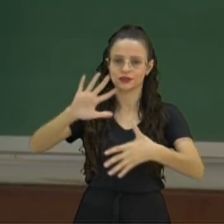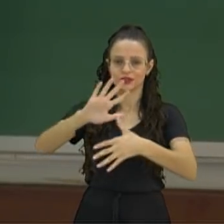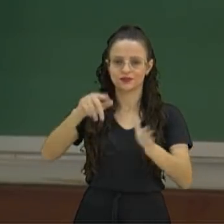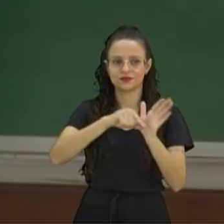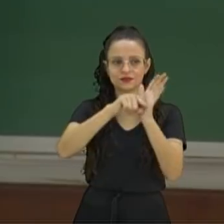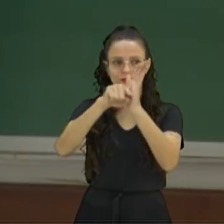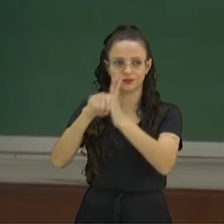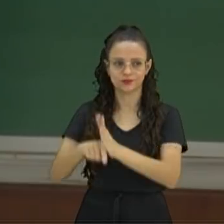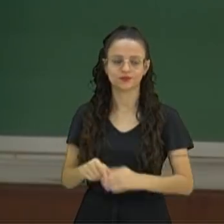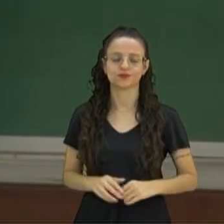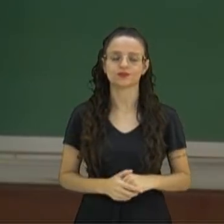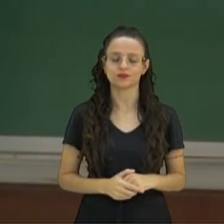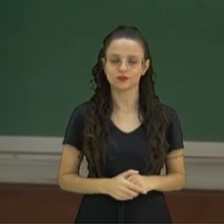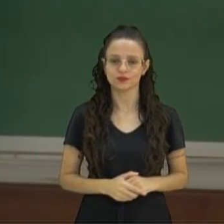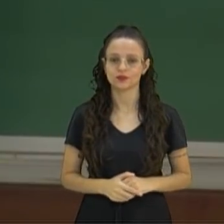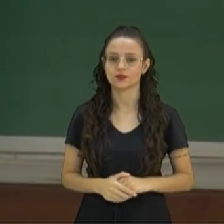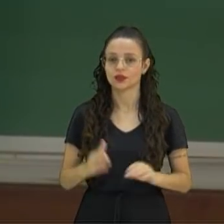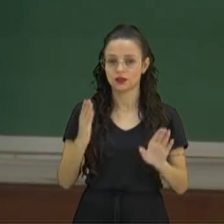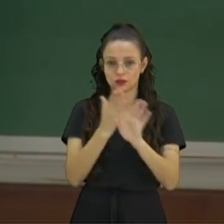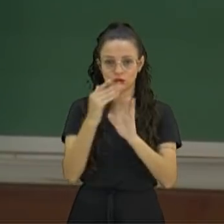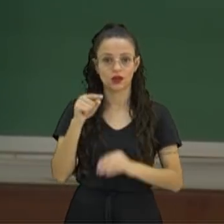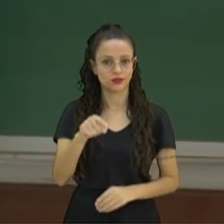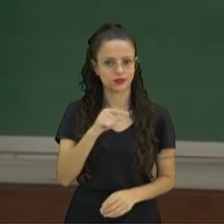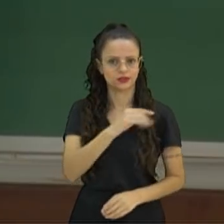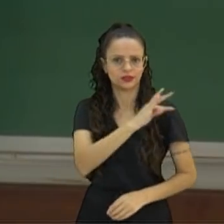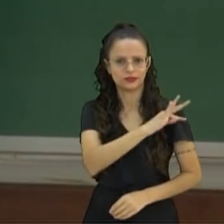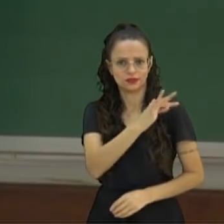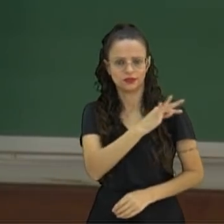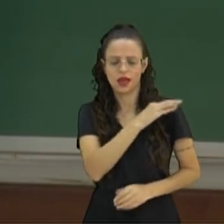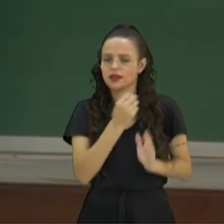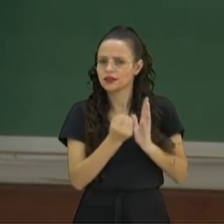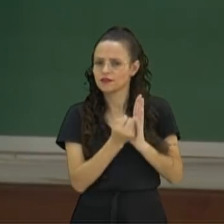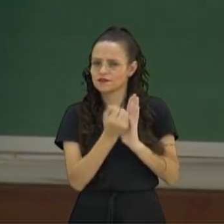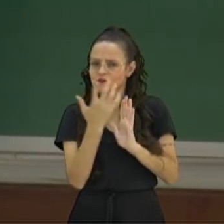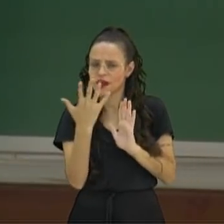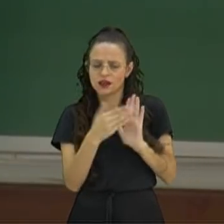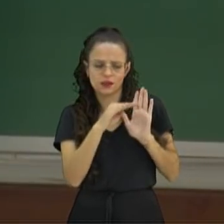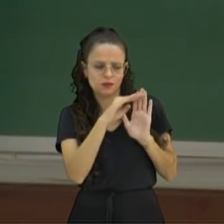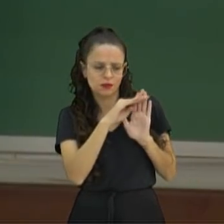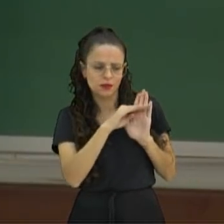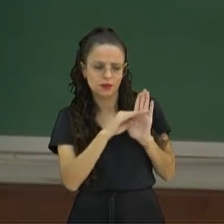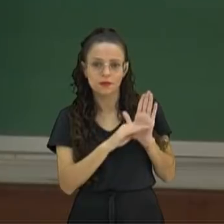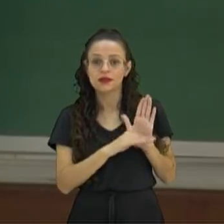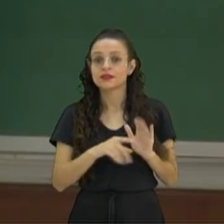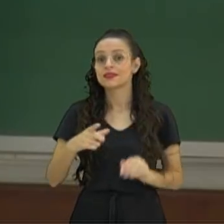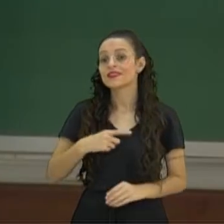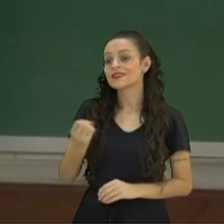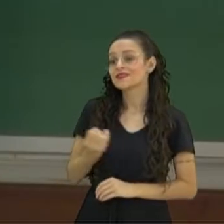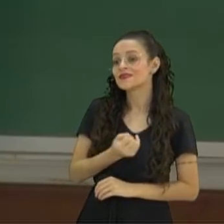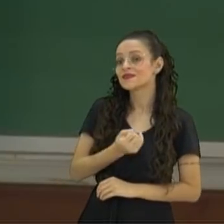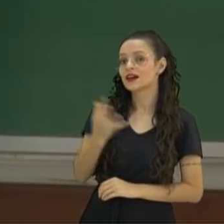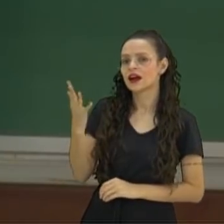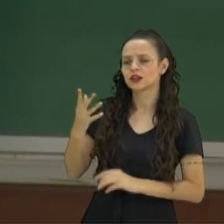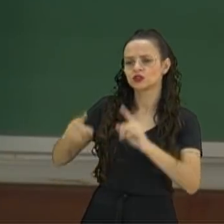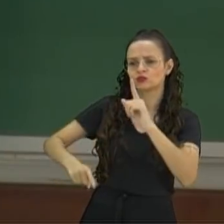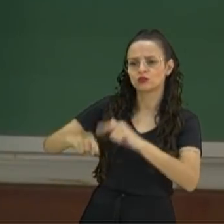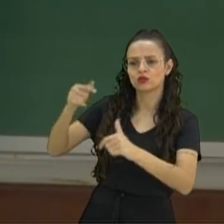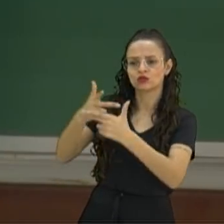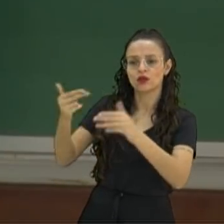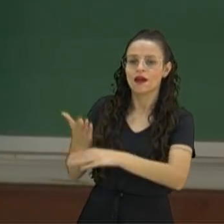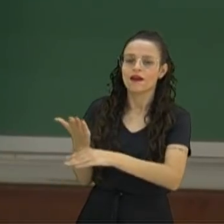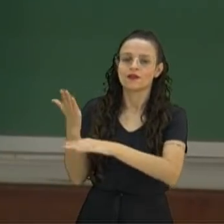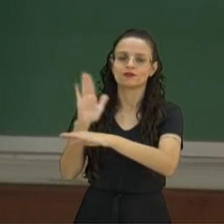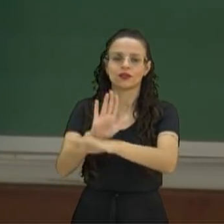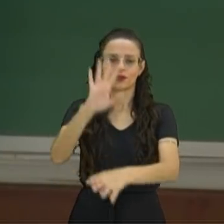que nós vamos ter ali? Por meio dessas técnicas a gente vai criar uma série de produtos que vão auxiliar na